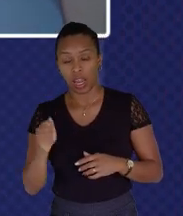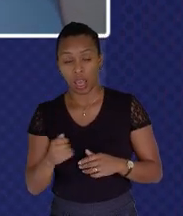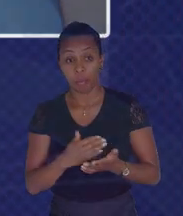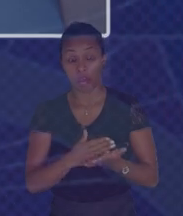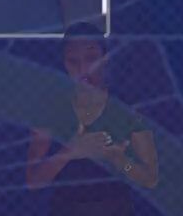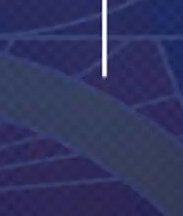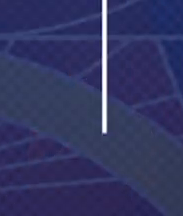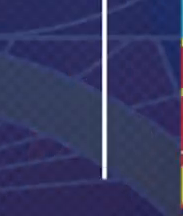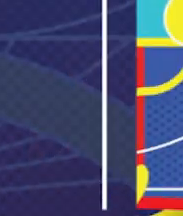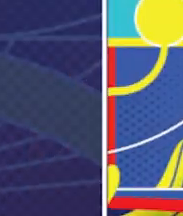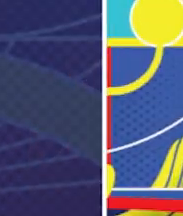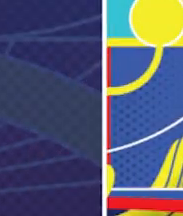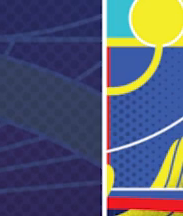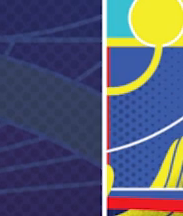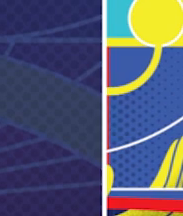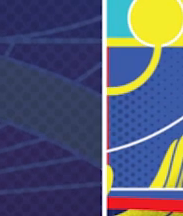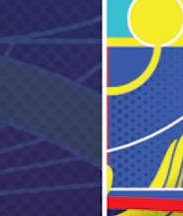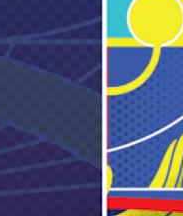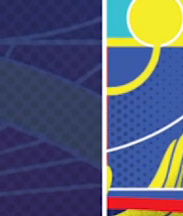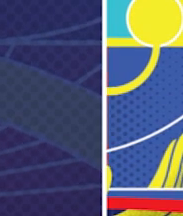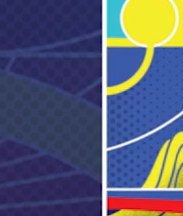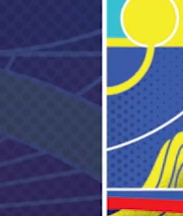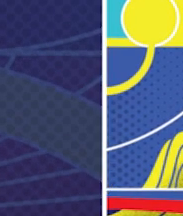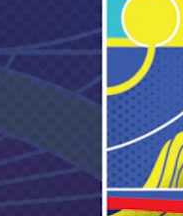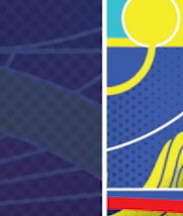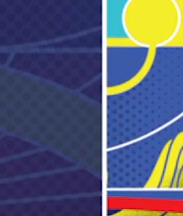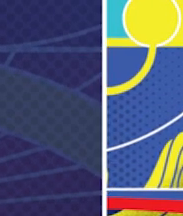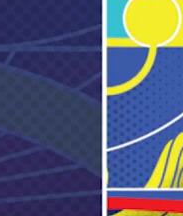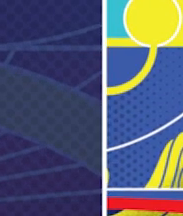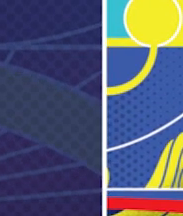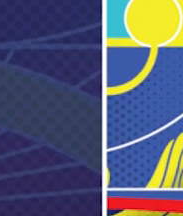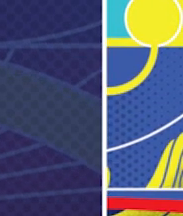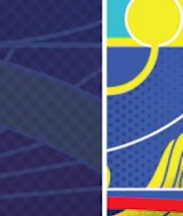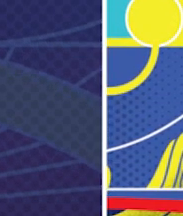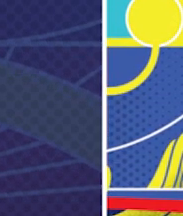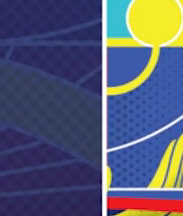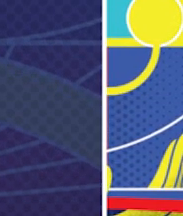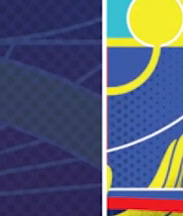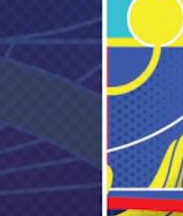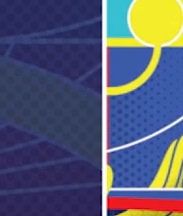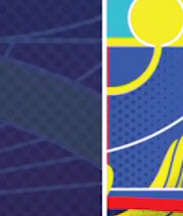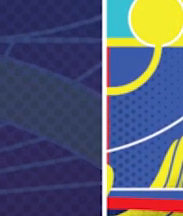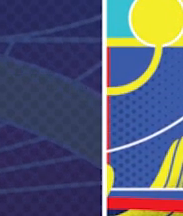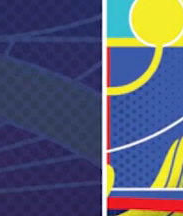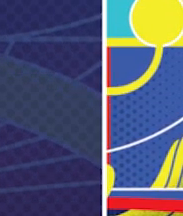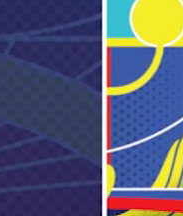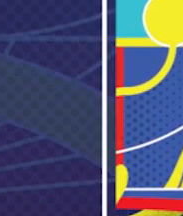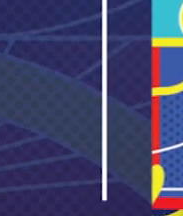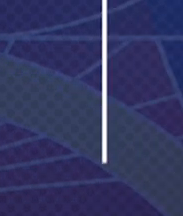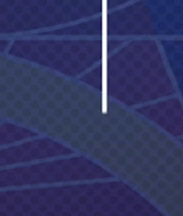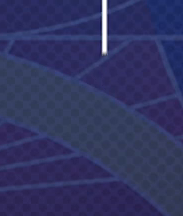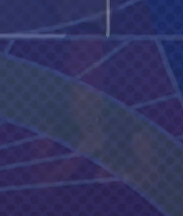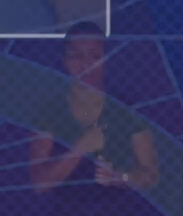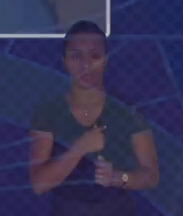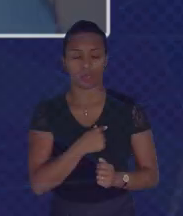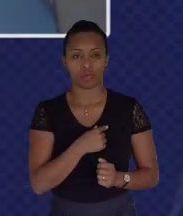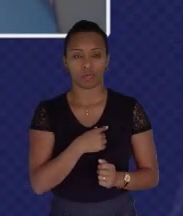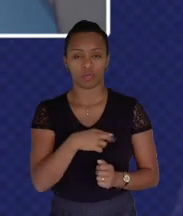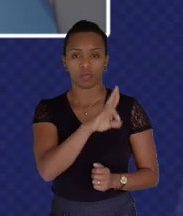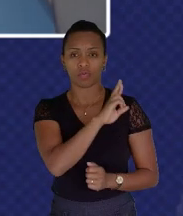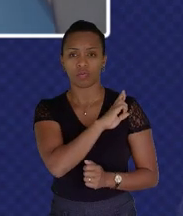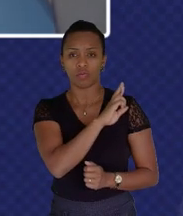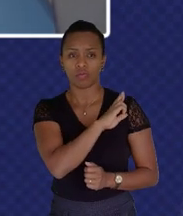conosco hoje. Então, por favor, Mariam Almasoudi, join nos. Ela é a vice-presidente da EUA